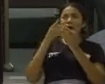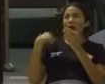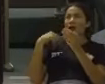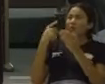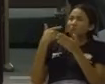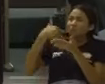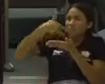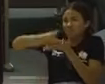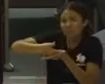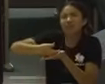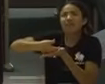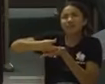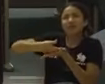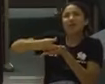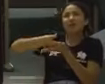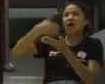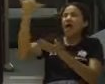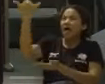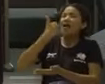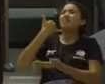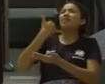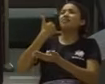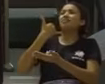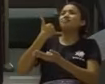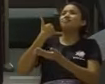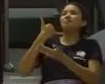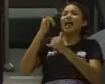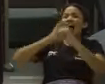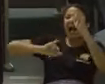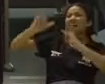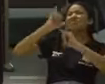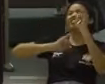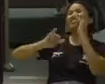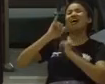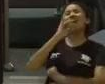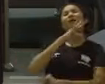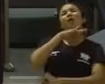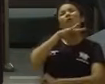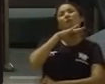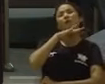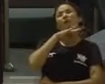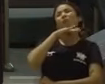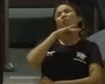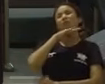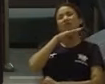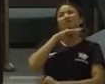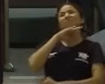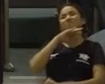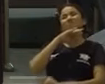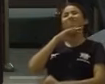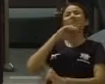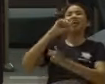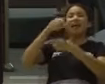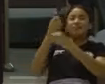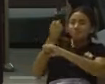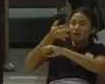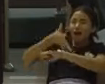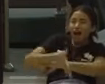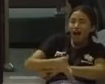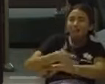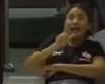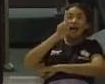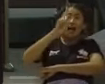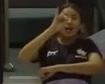dizia, as notícias não são agradáveis, e na madrugada do dia